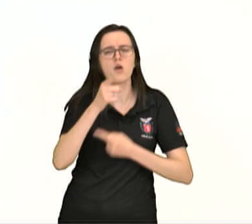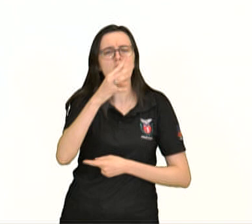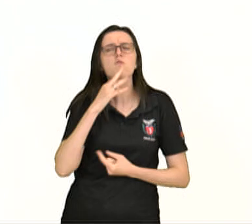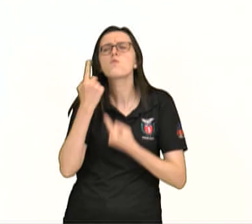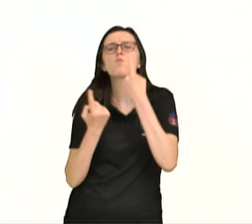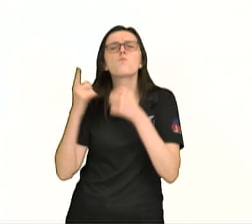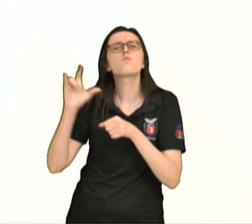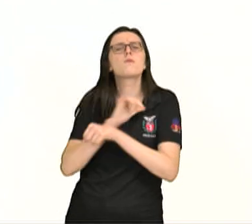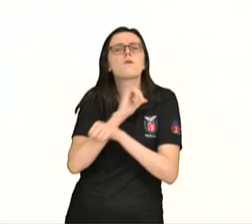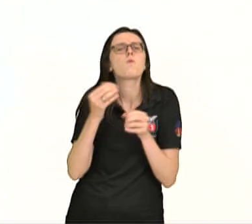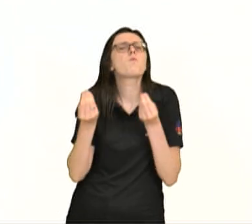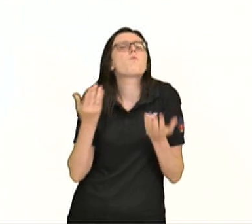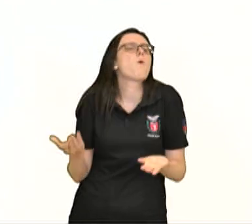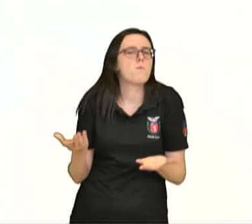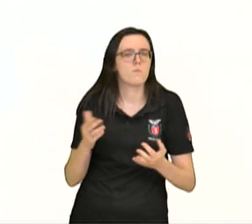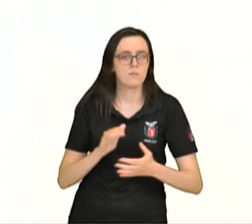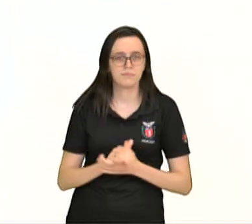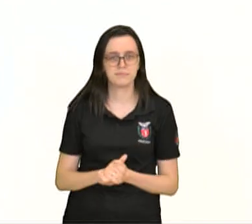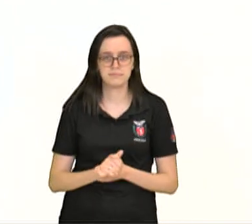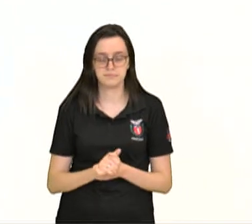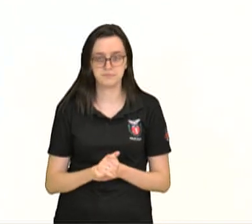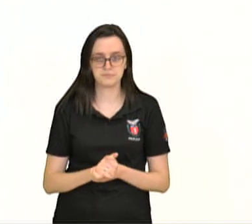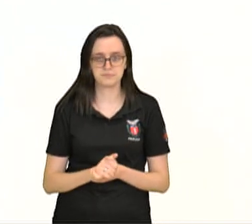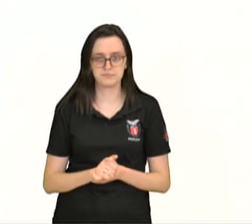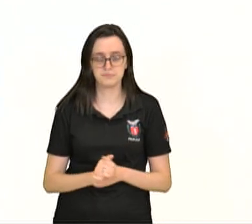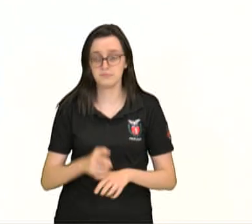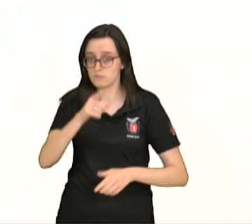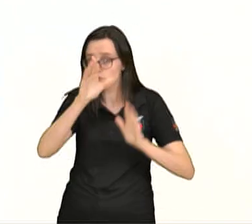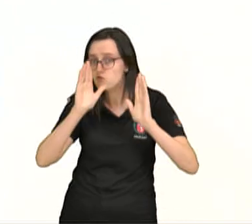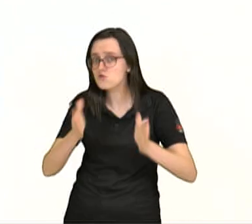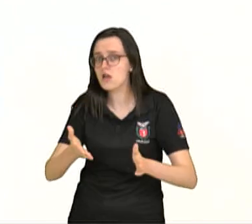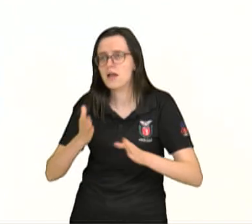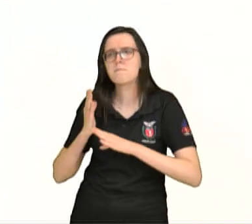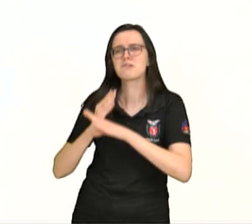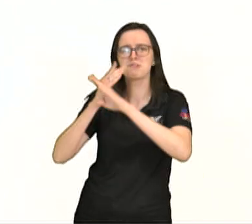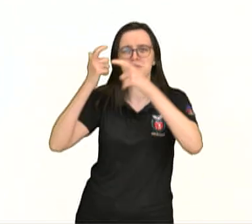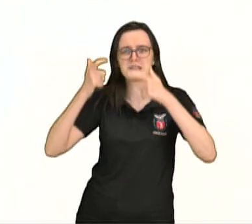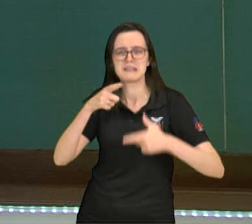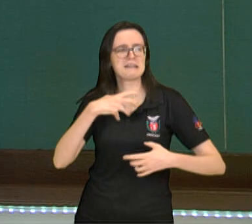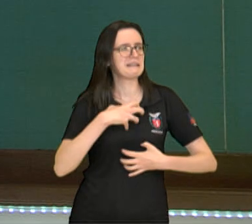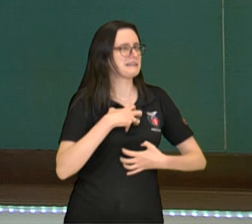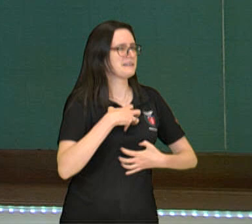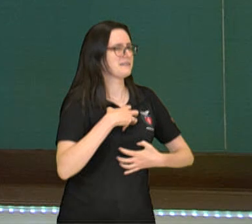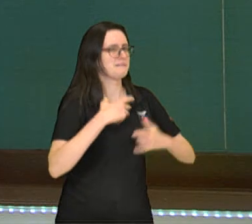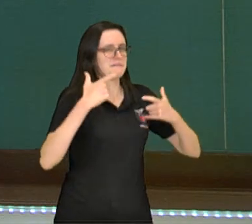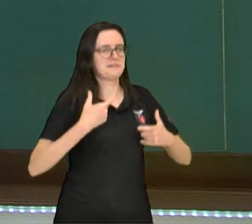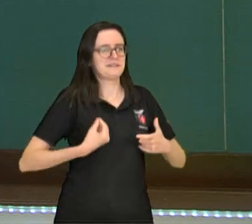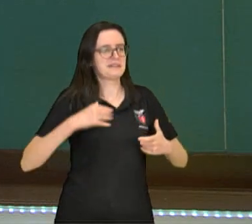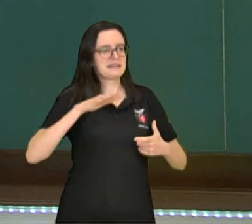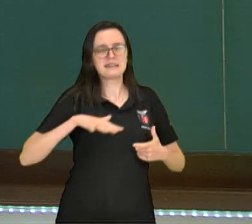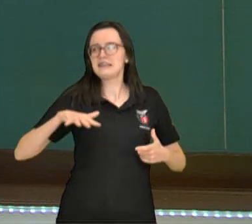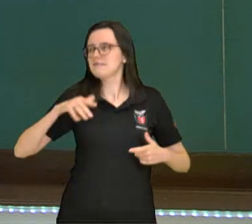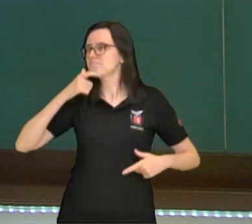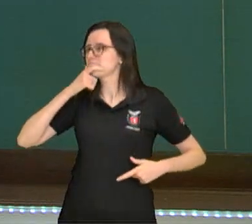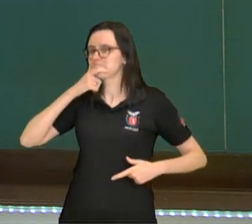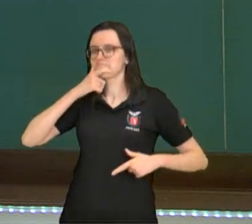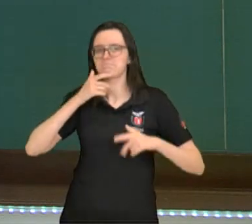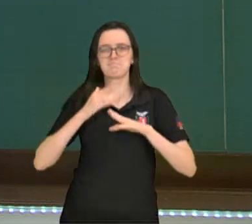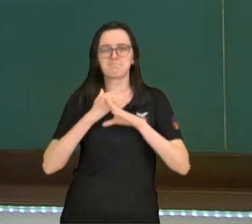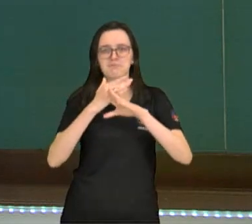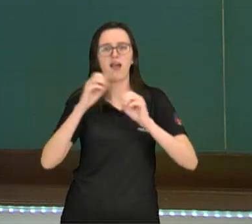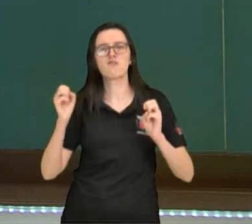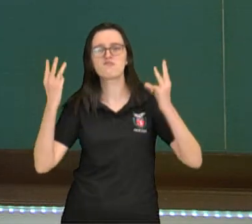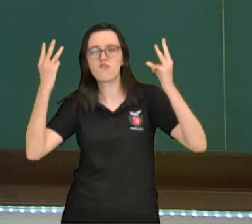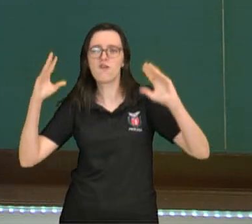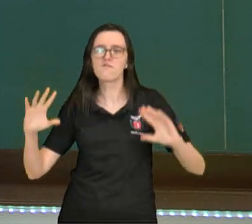de orientação para se orientar? Você já se perdeu em algum lugar? Você já estava em algum lugar, um local, um show,